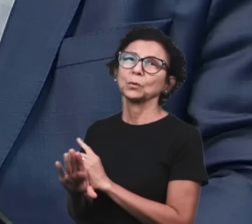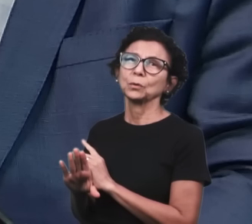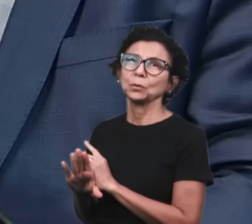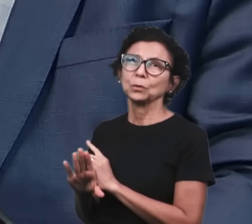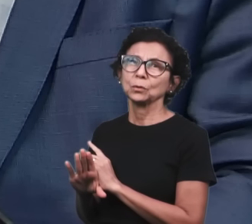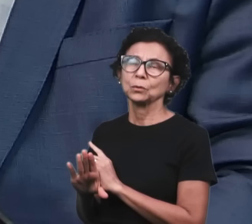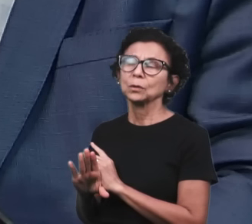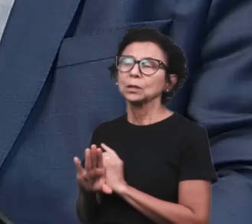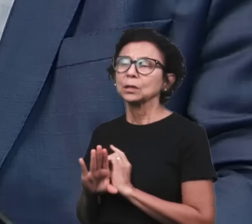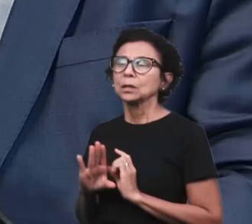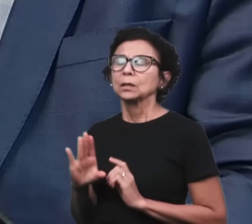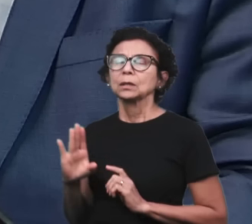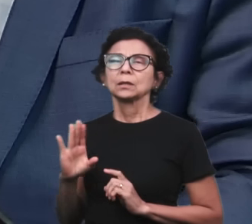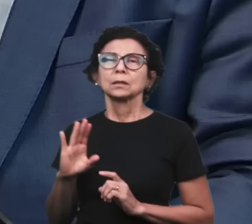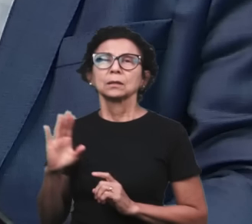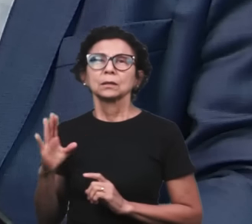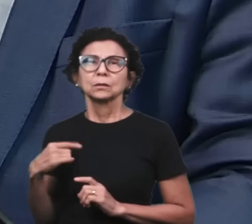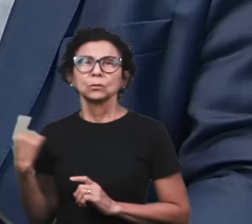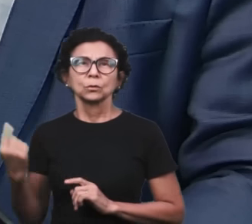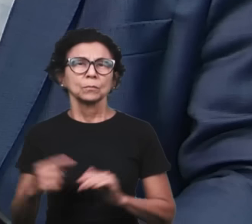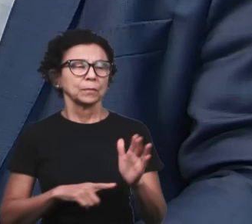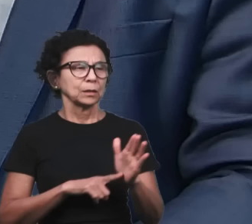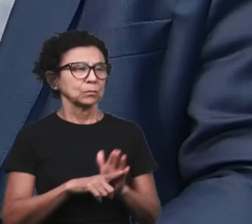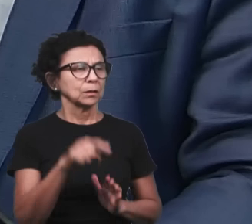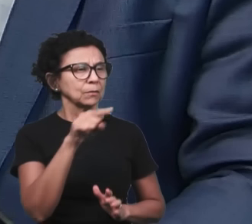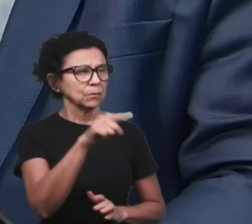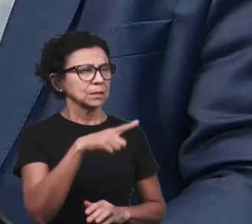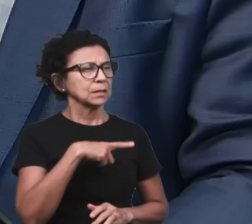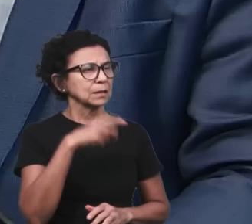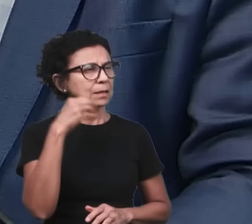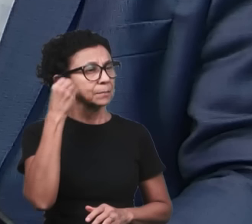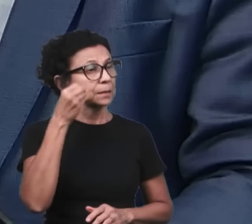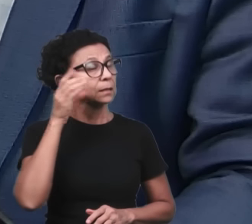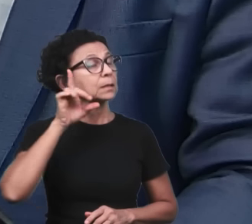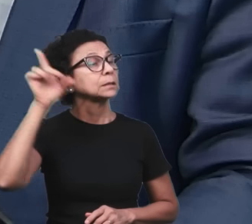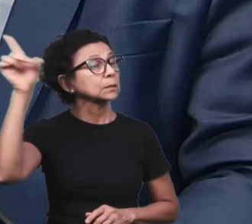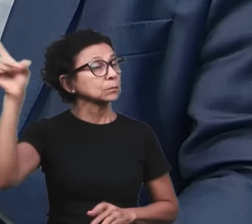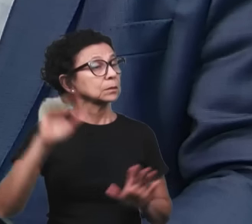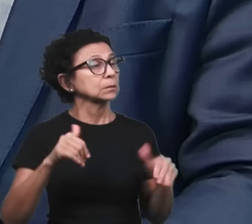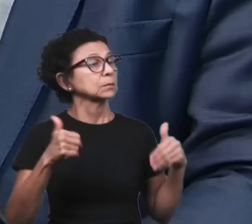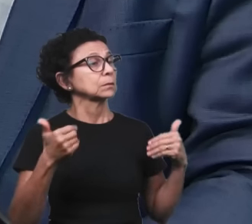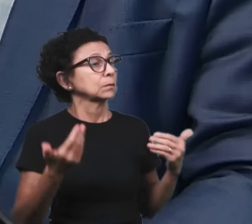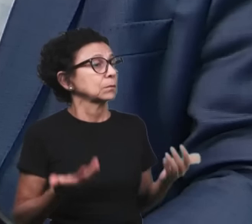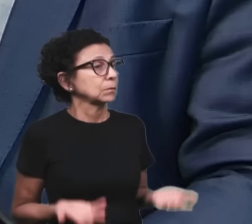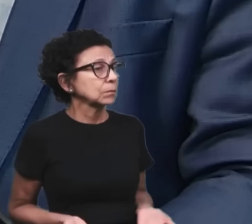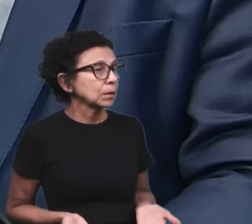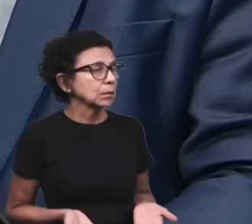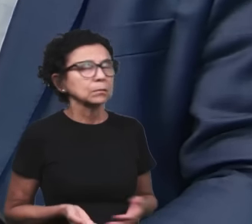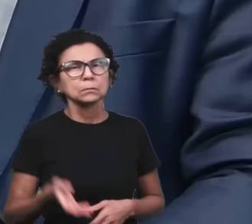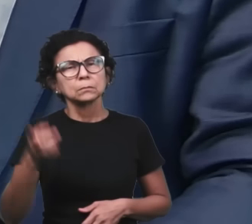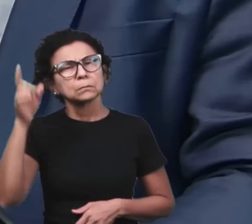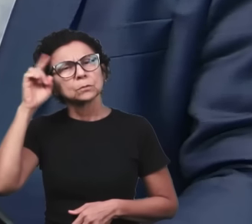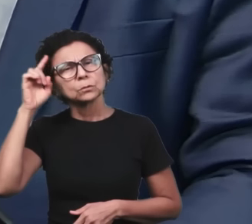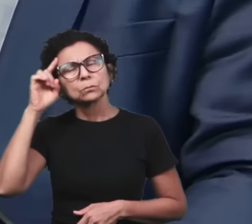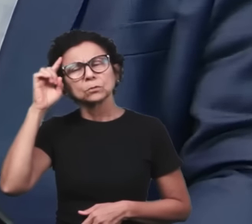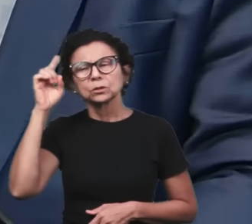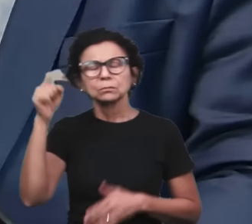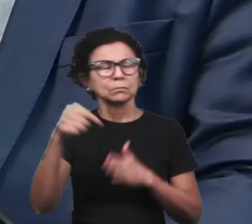me perguntavam: você tem alguma experiência com Deus? Qual é a sua experiência? Eles todo dia me falavam isso. Eu